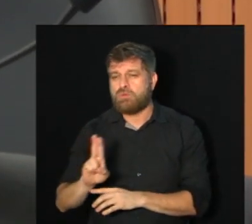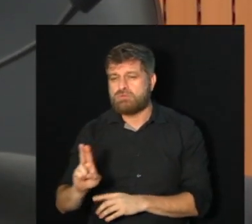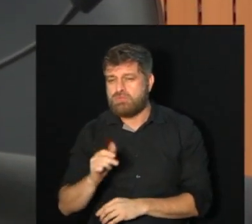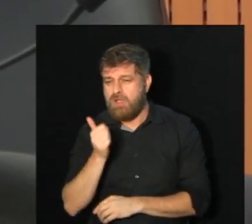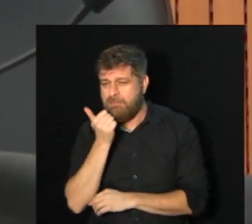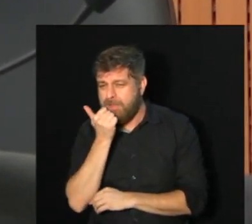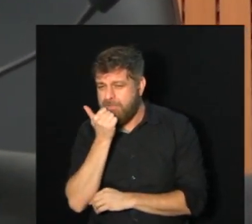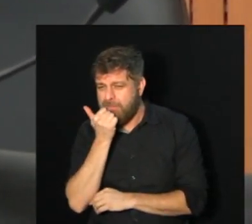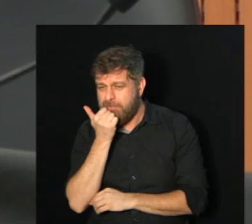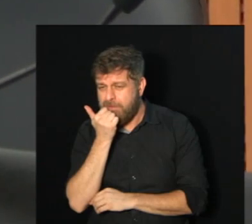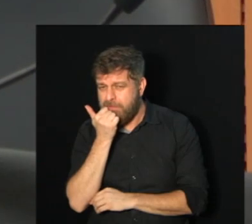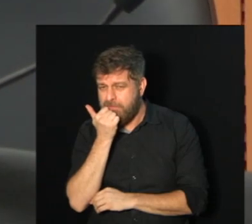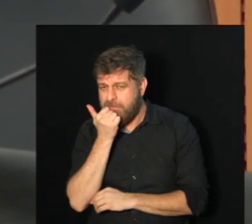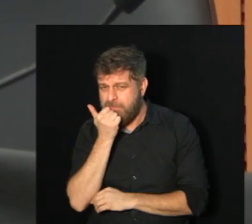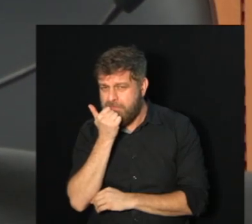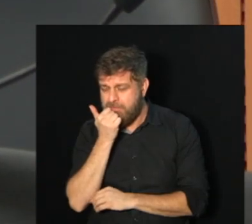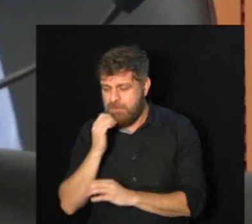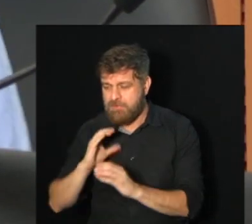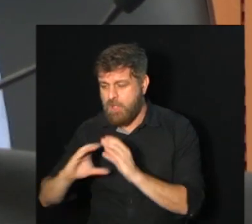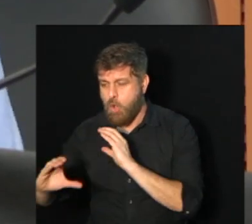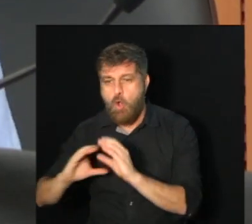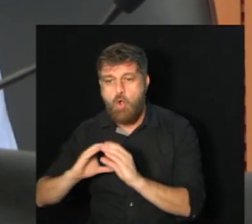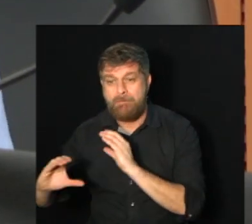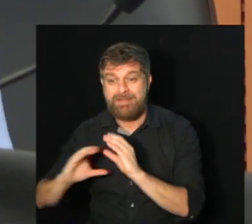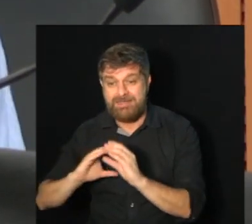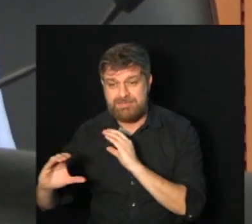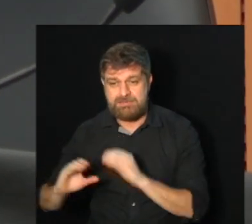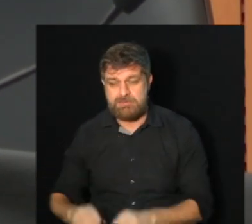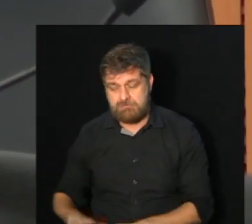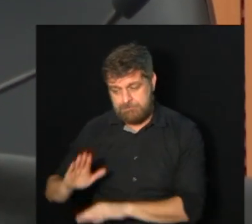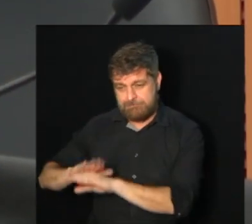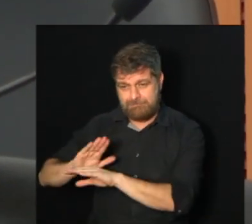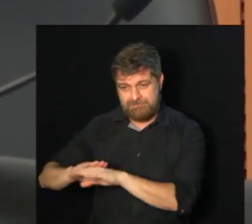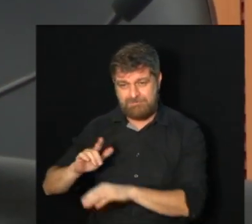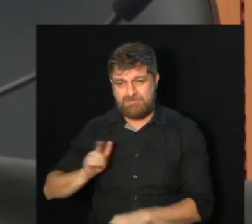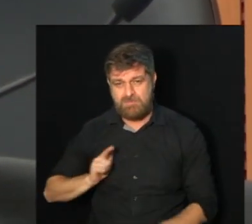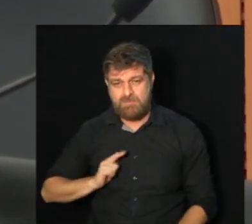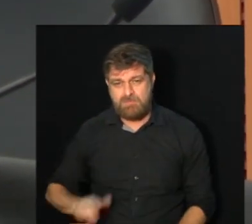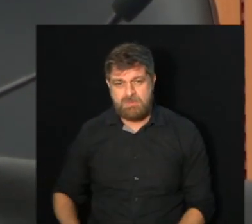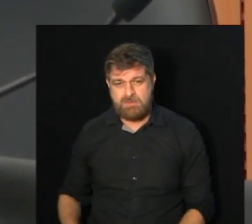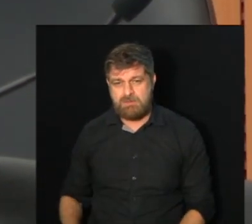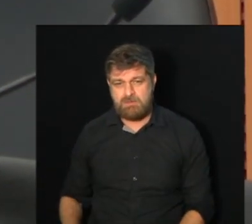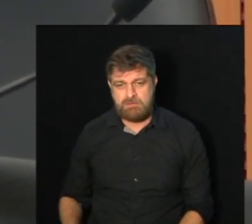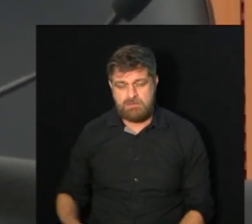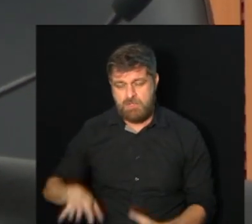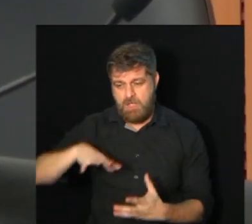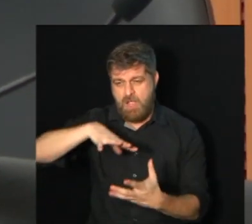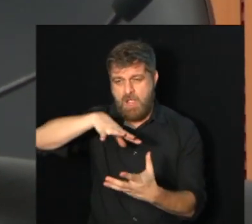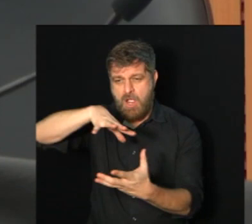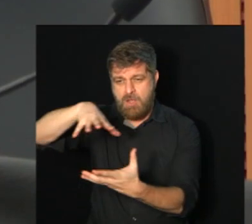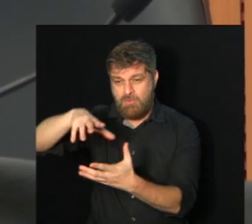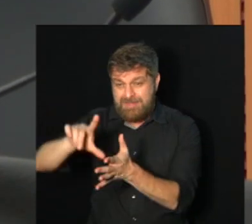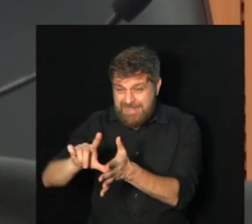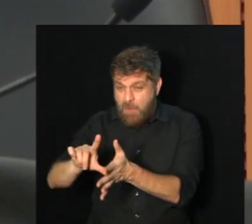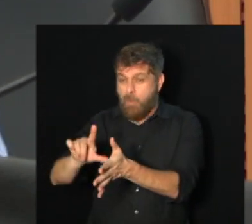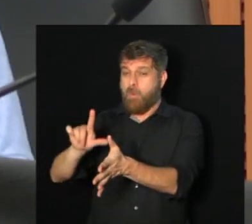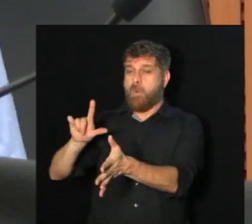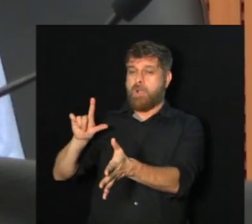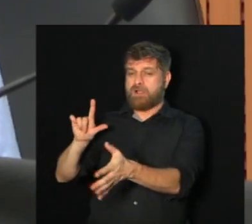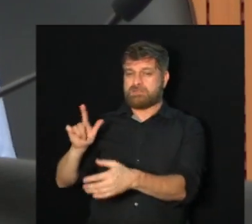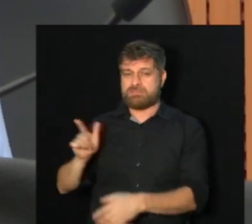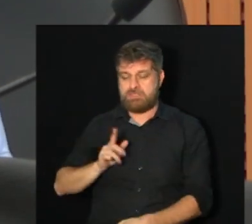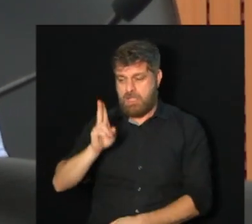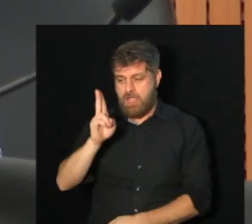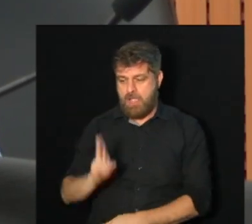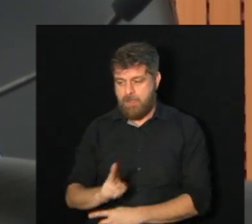de rádio para transmitir fonia, e que leva o título mundial, antes dele, o